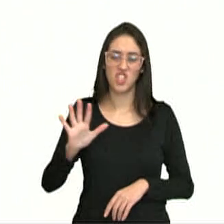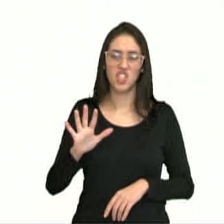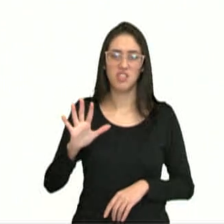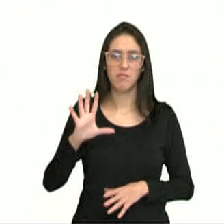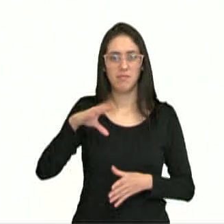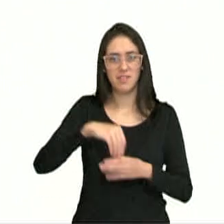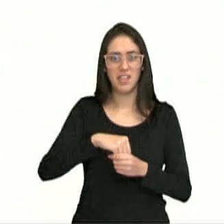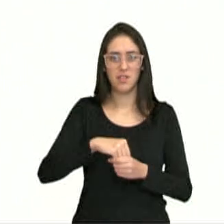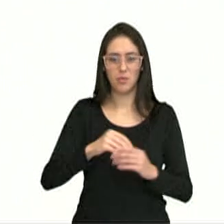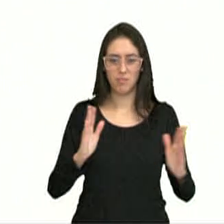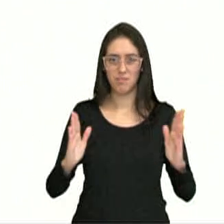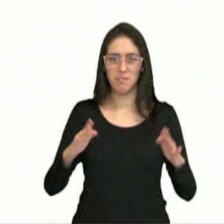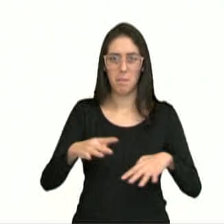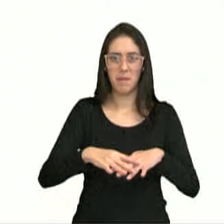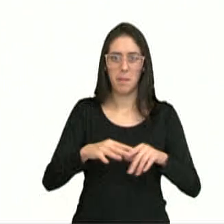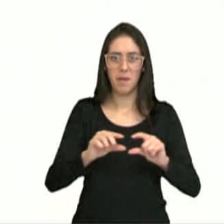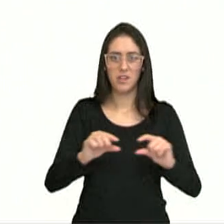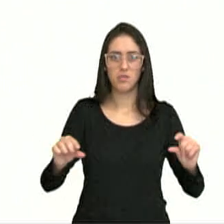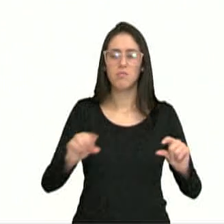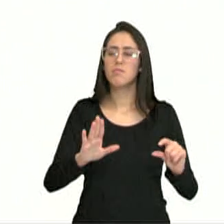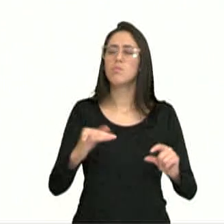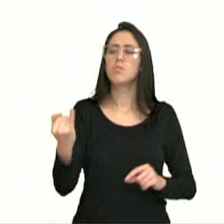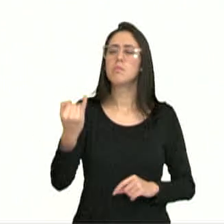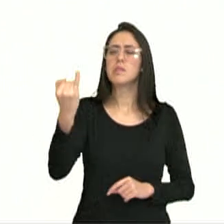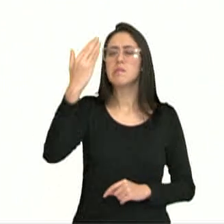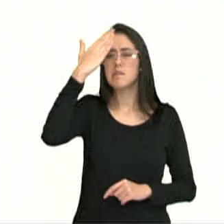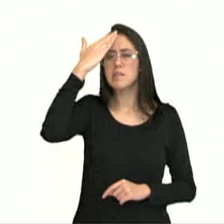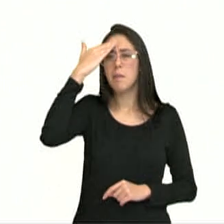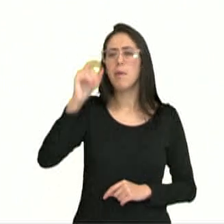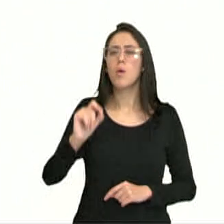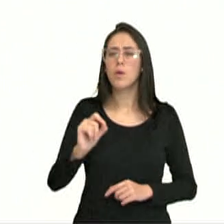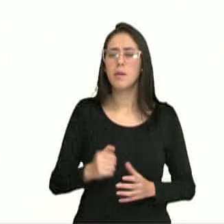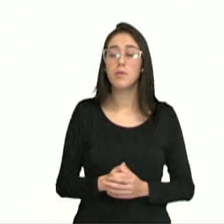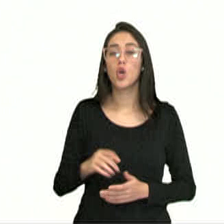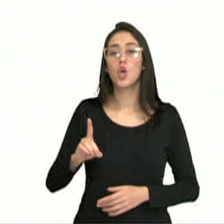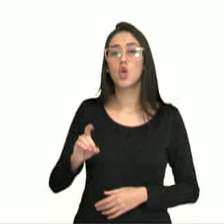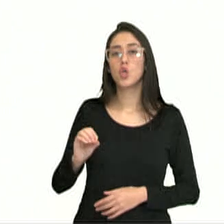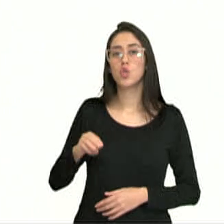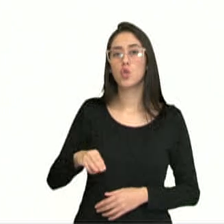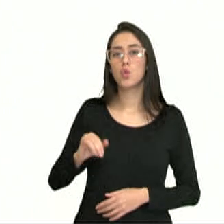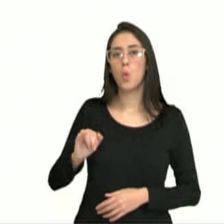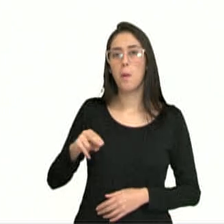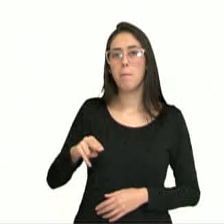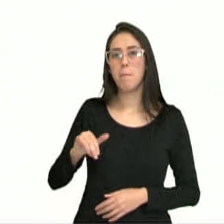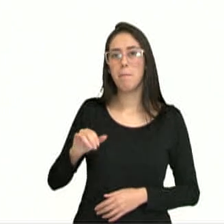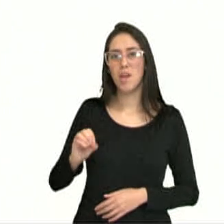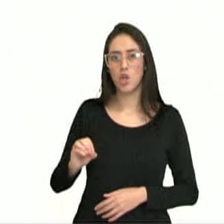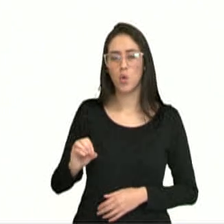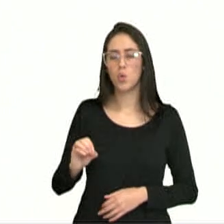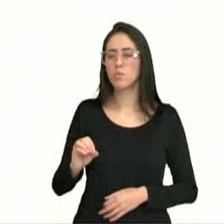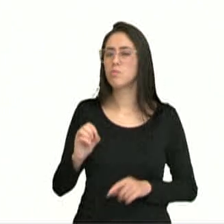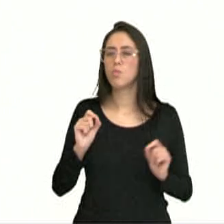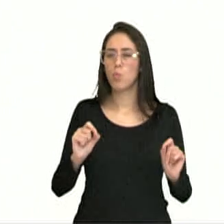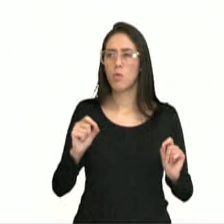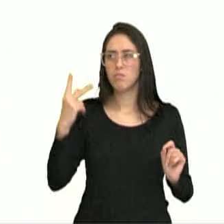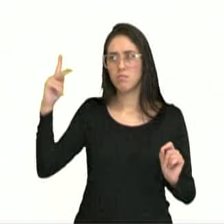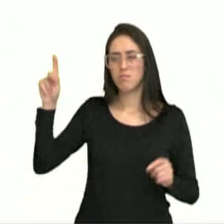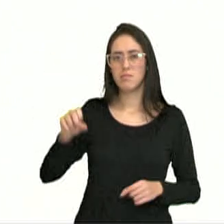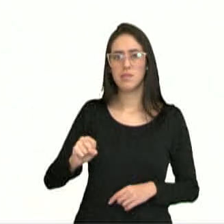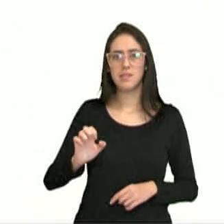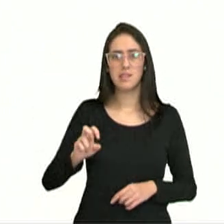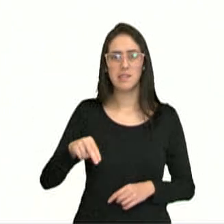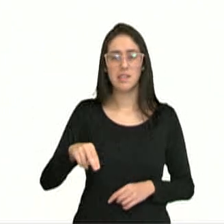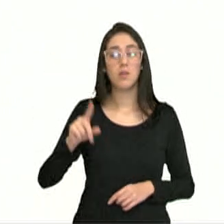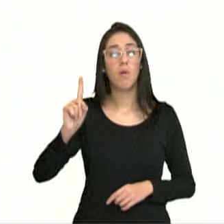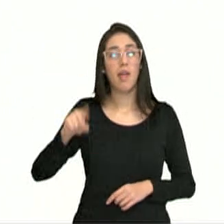função. O que é importante a gente saber também? Sobre o domínio, né? Então, o domínio da função seno é um